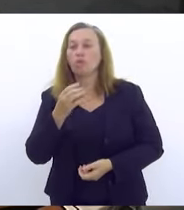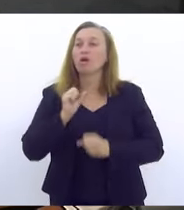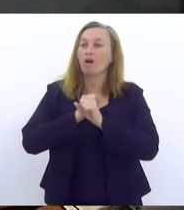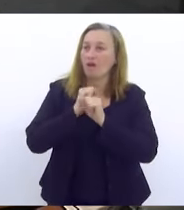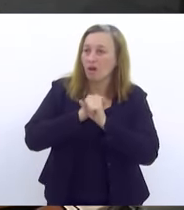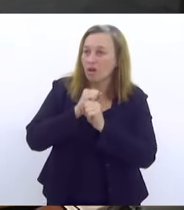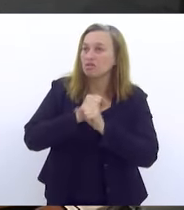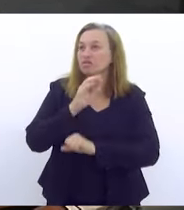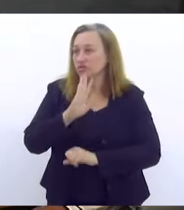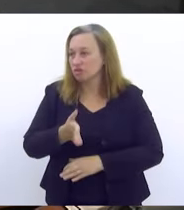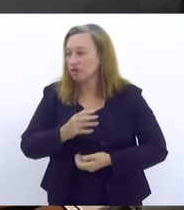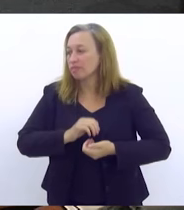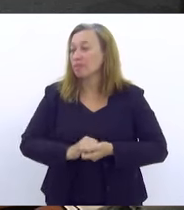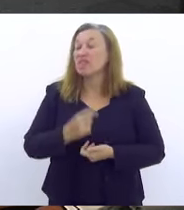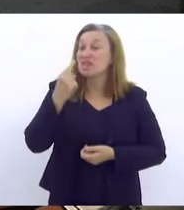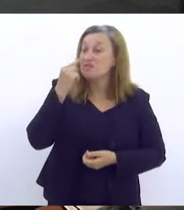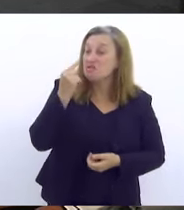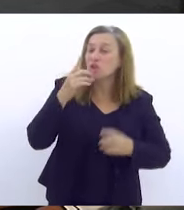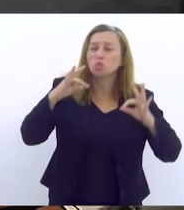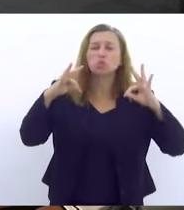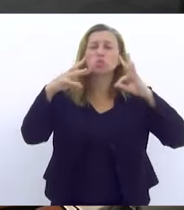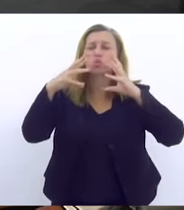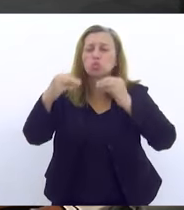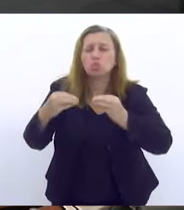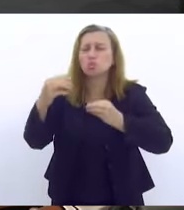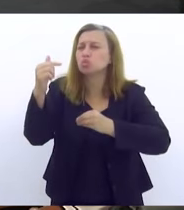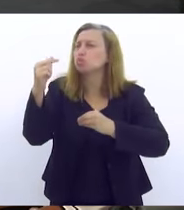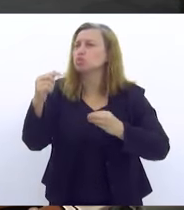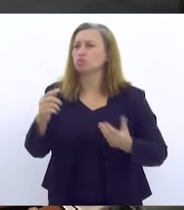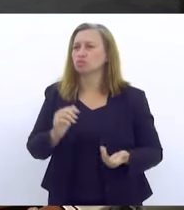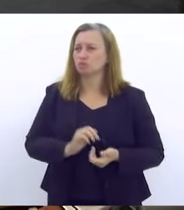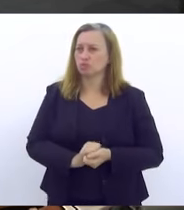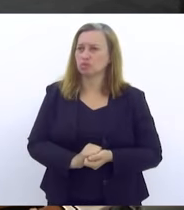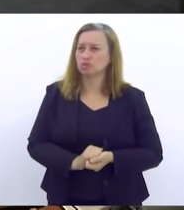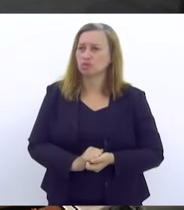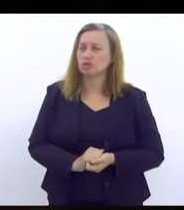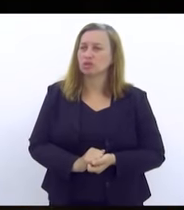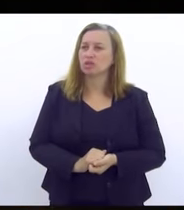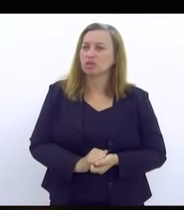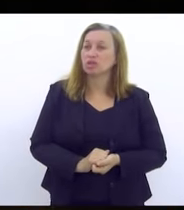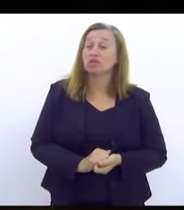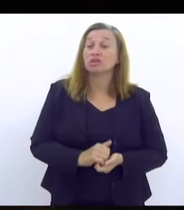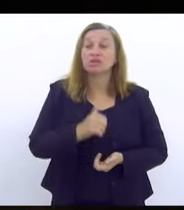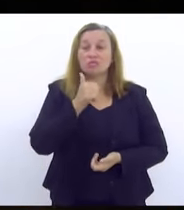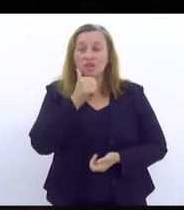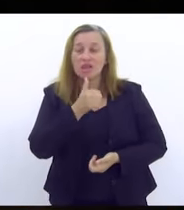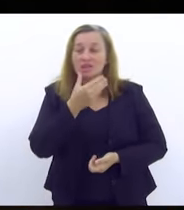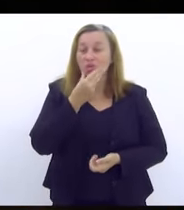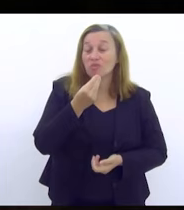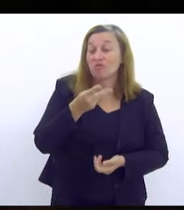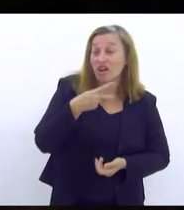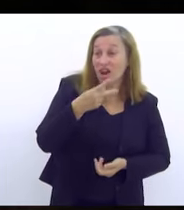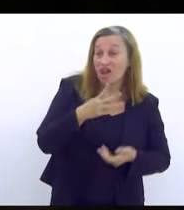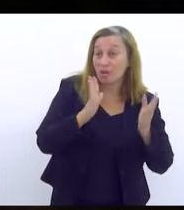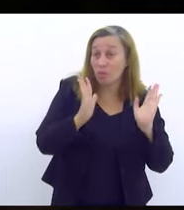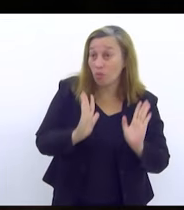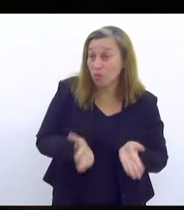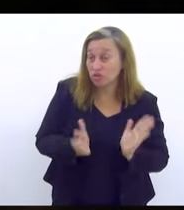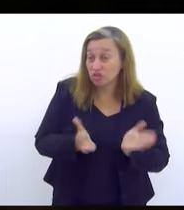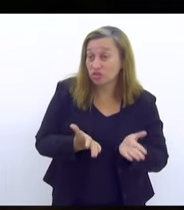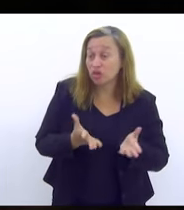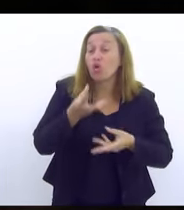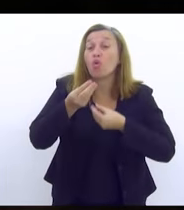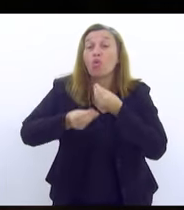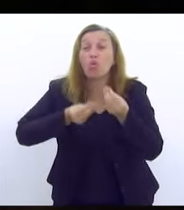anos, e vendo tudo isso que os senhores e as senhoras falaram, como